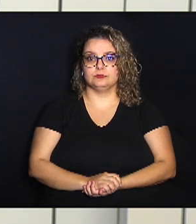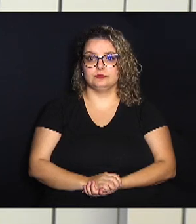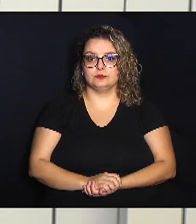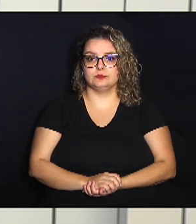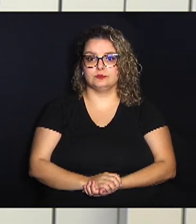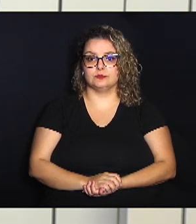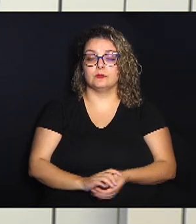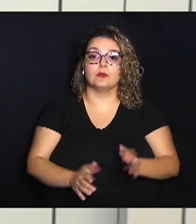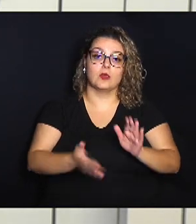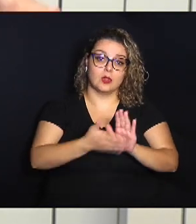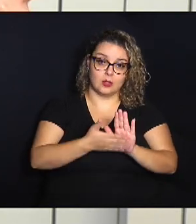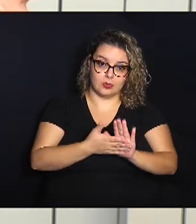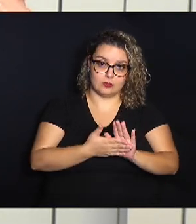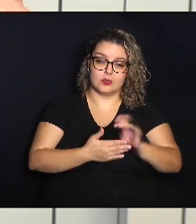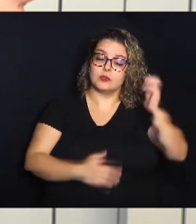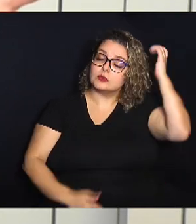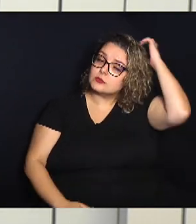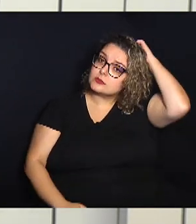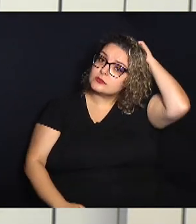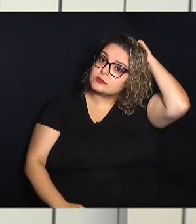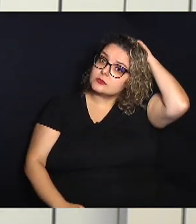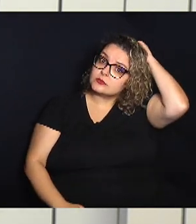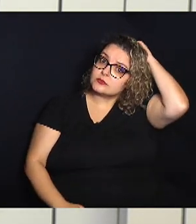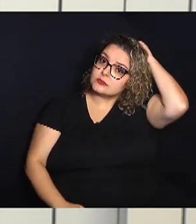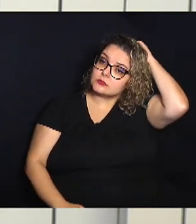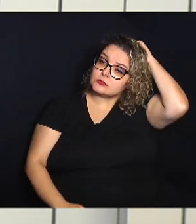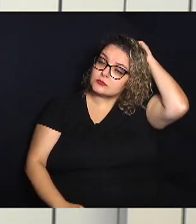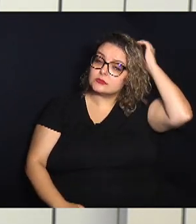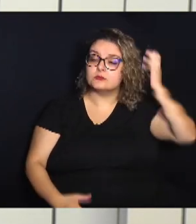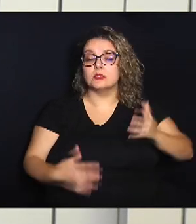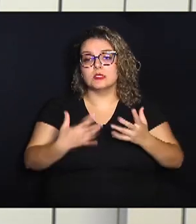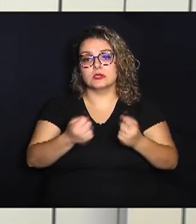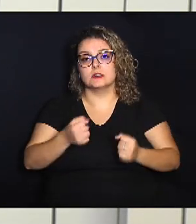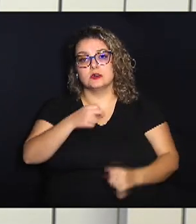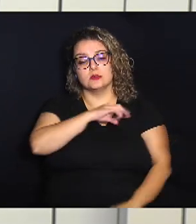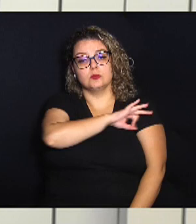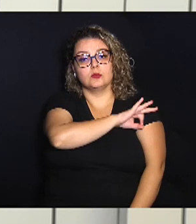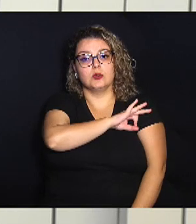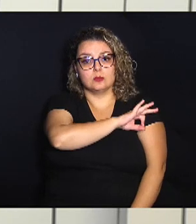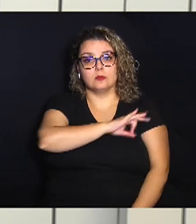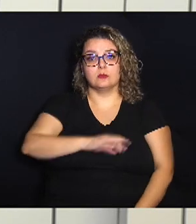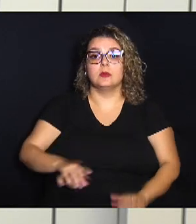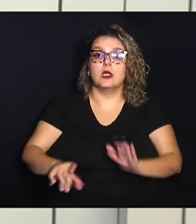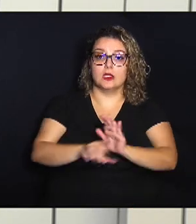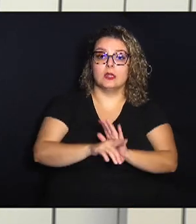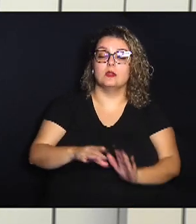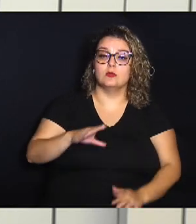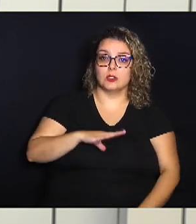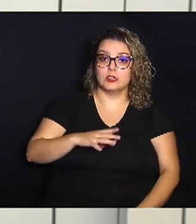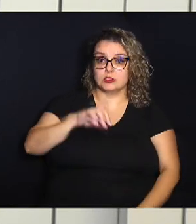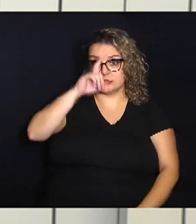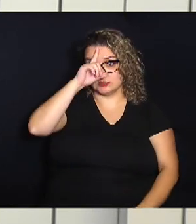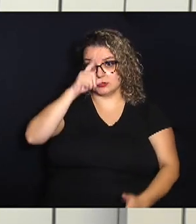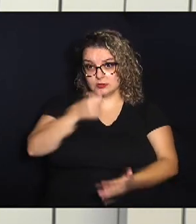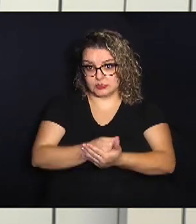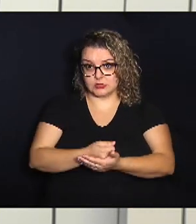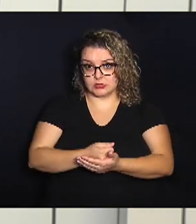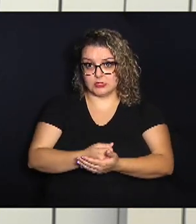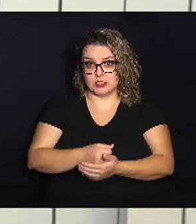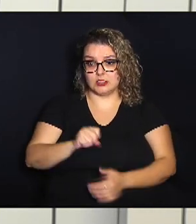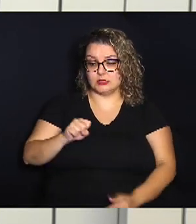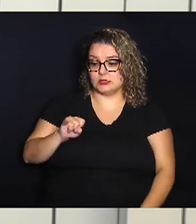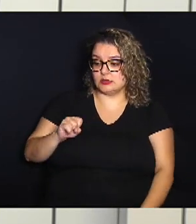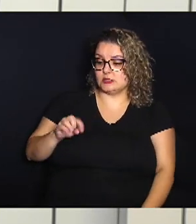A proposta, que agora segue para a sanção do prefeito para se tornar lei municipal, determina a sistematização